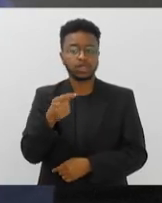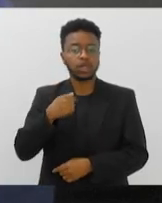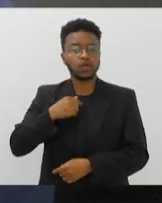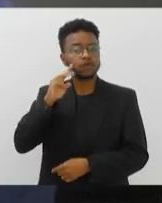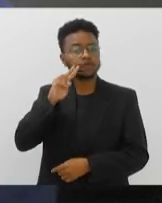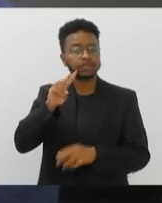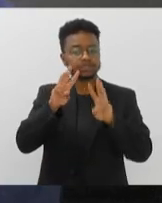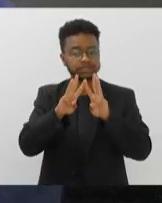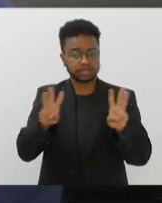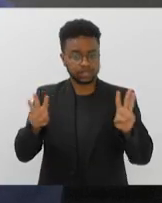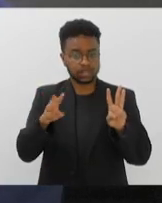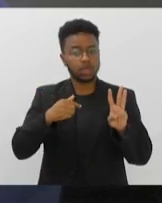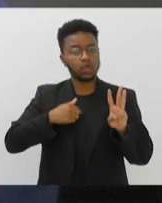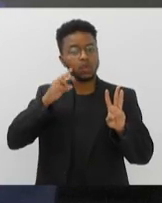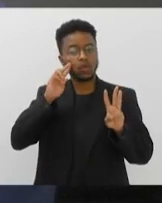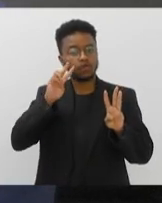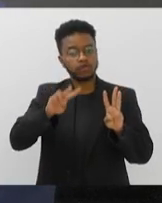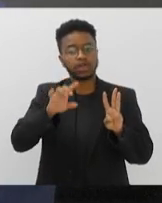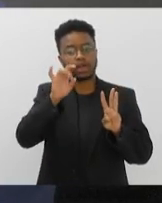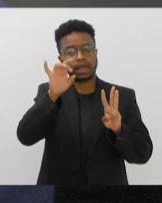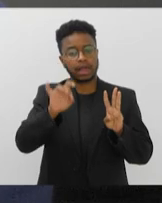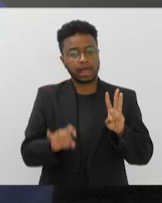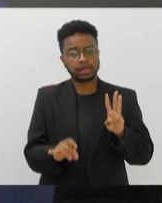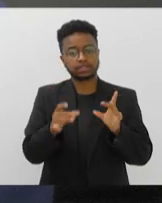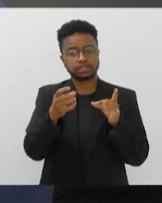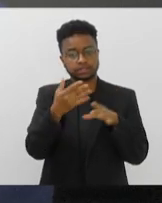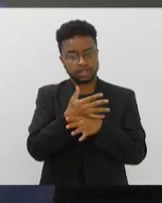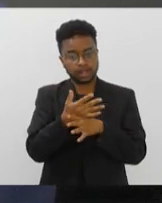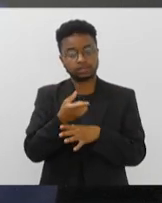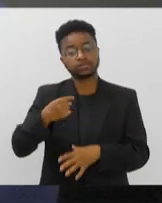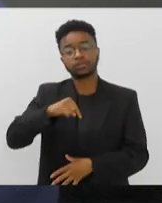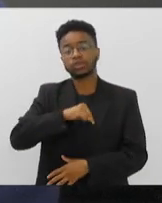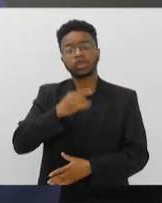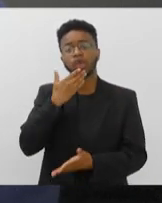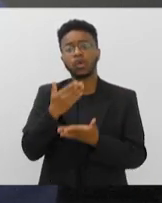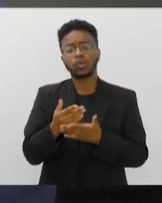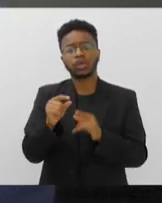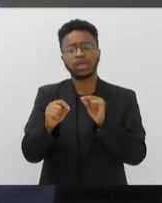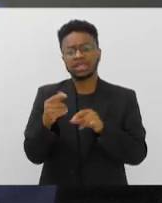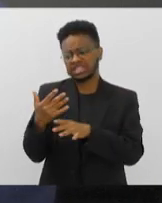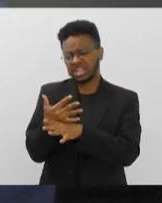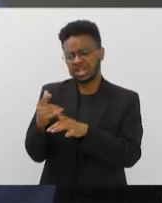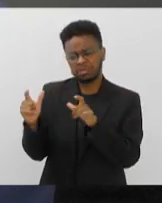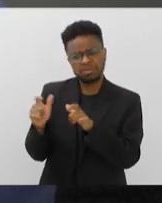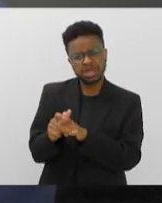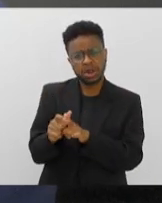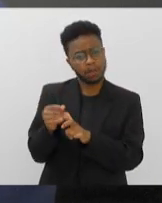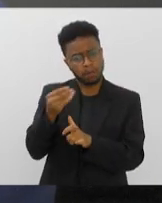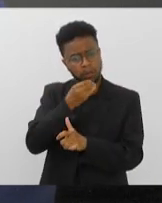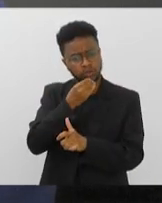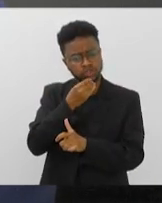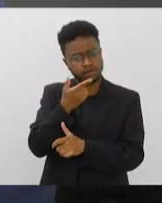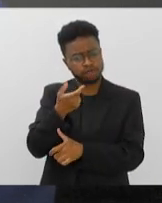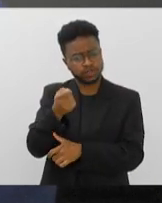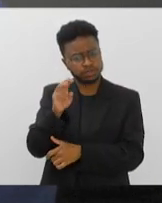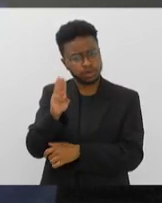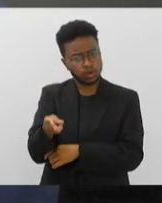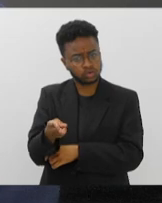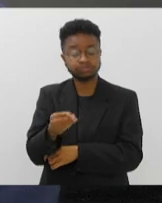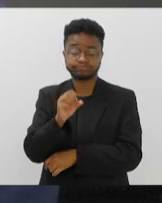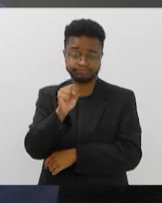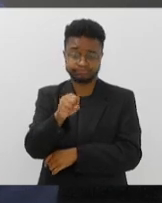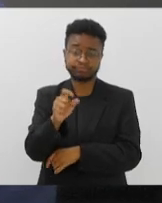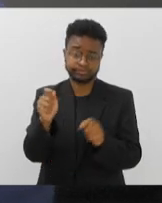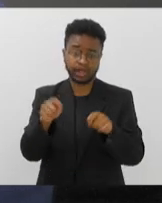olhando todos os 92 municípios do Rio de Janeiro e a fica muito impressionado mas aquele município tão pequenininho poderia ter arrecadado 20 e Poucos milhões